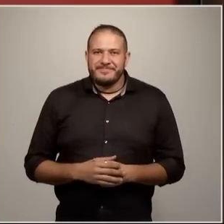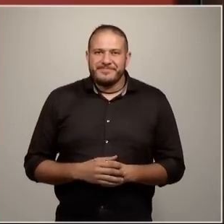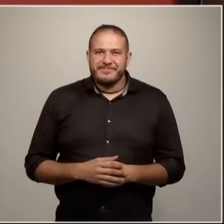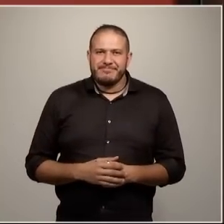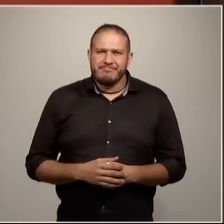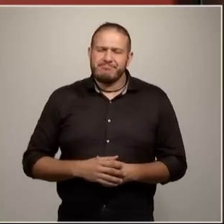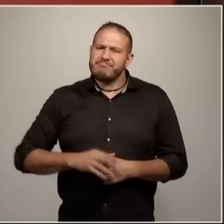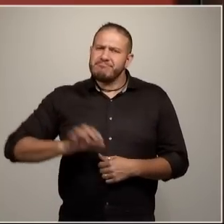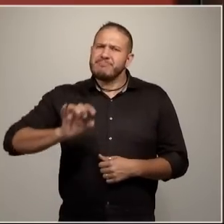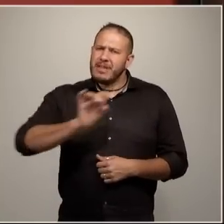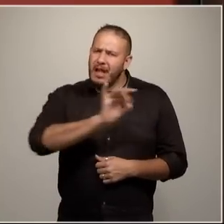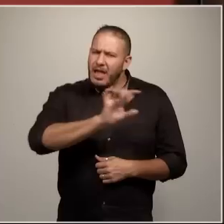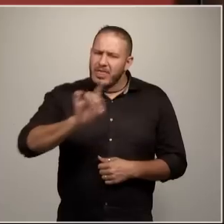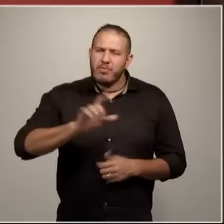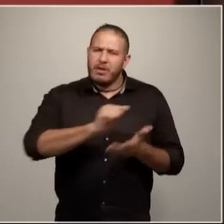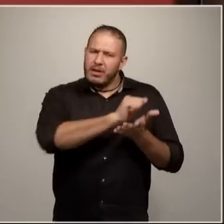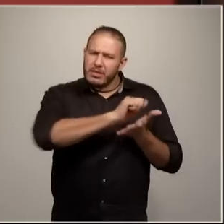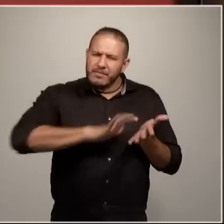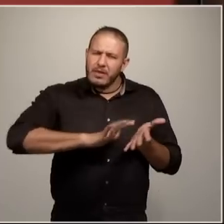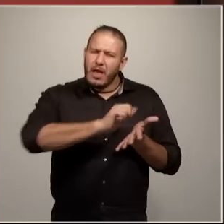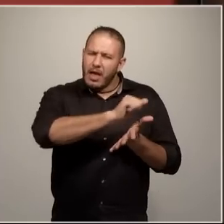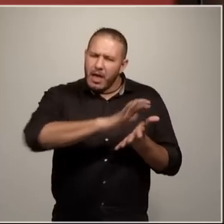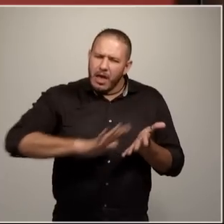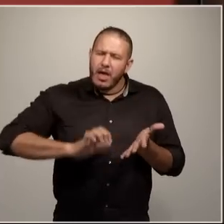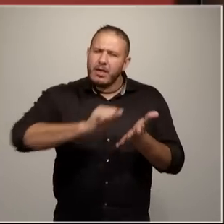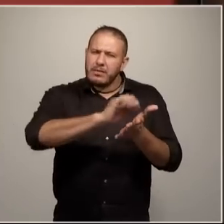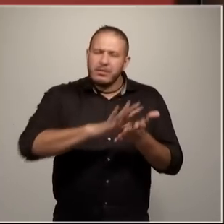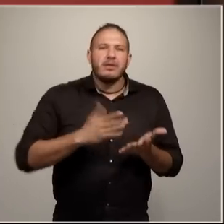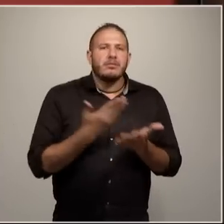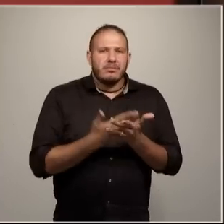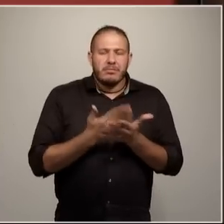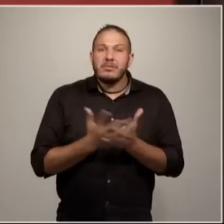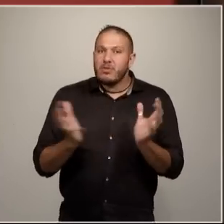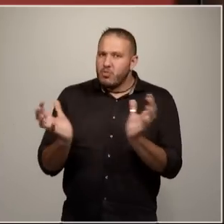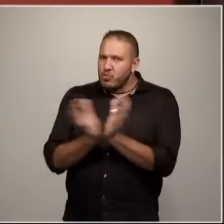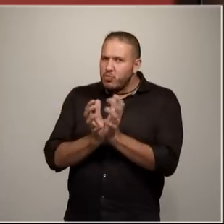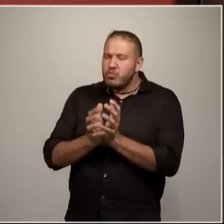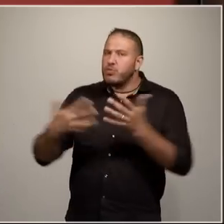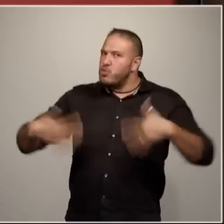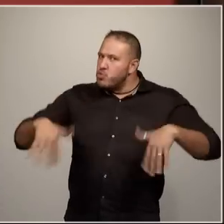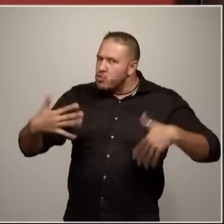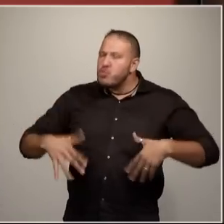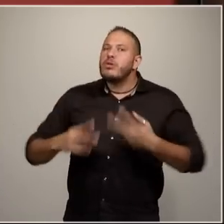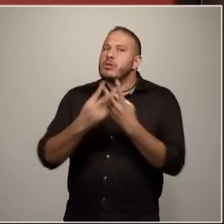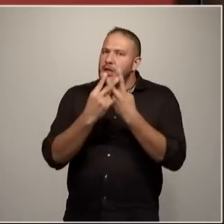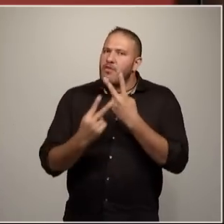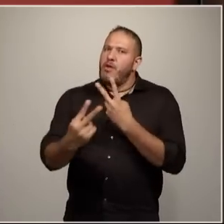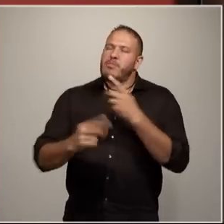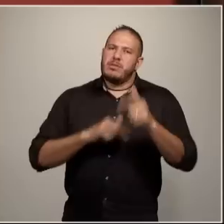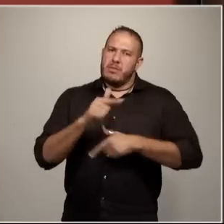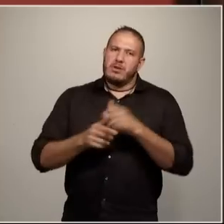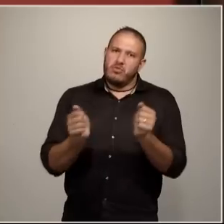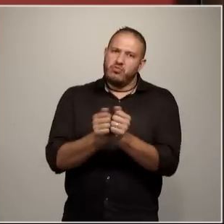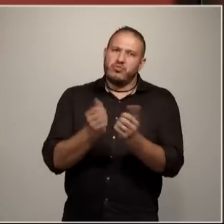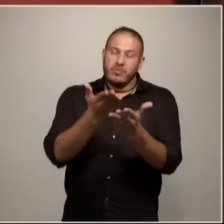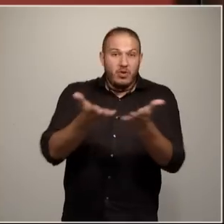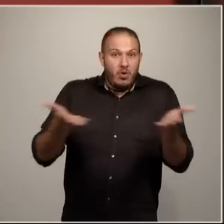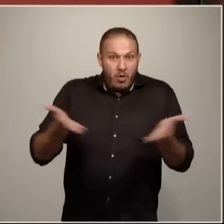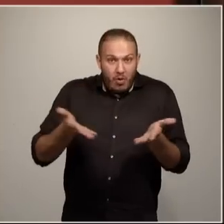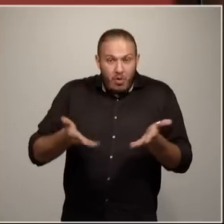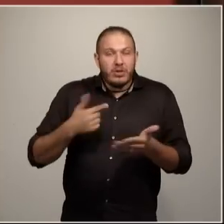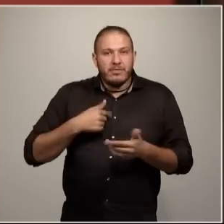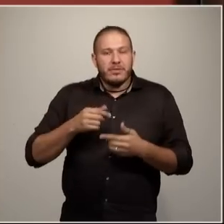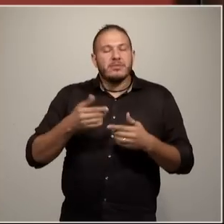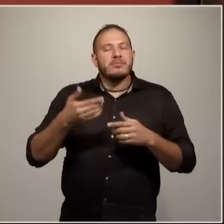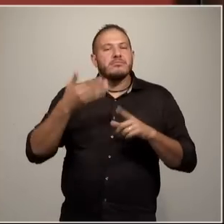para cada uma dessas atividades, cada uma dessas aulas, tem uma equipe enorme da Univesp trabalhando com vocês. Hoje nós fizemos essa